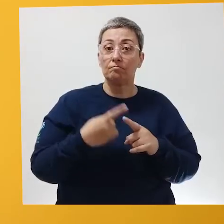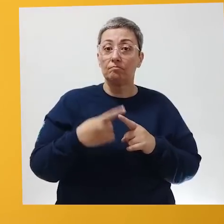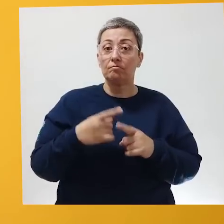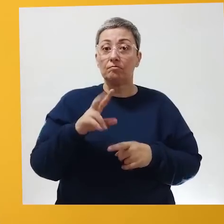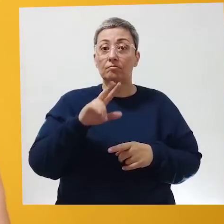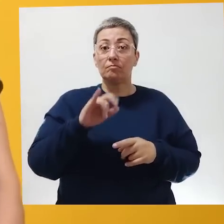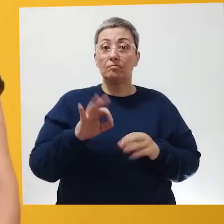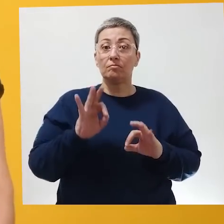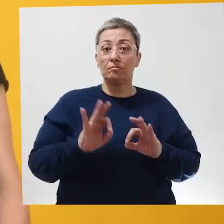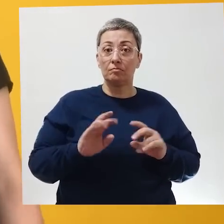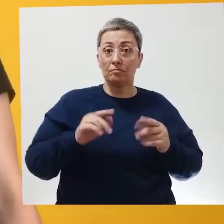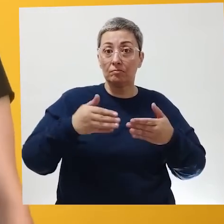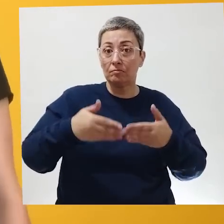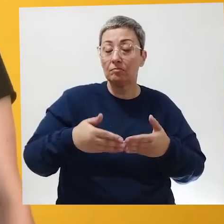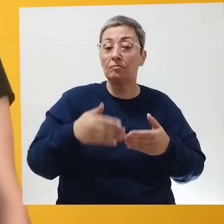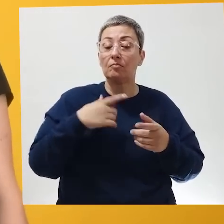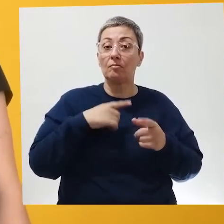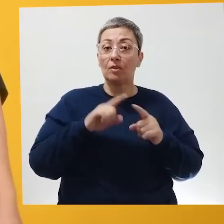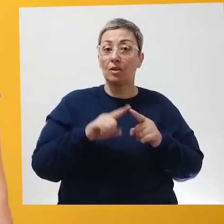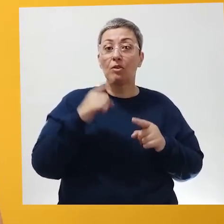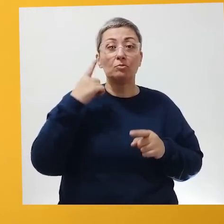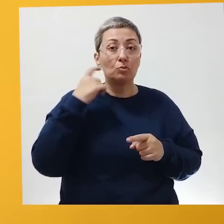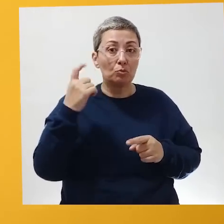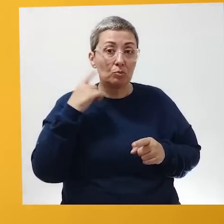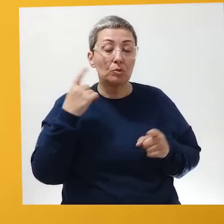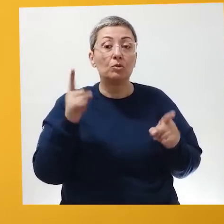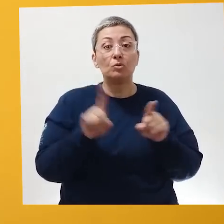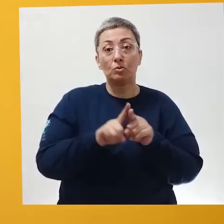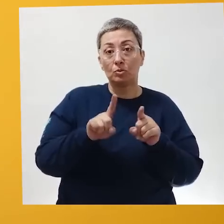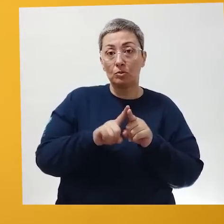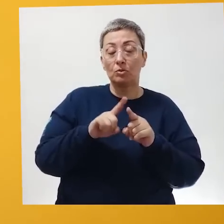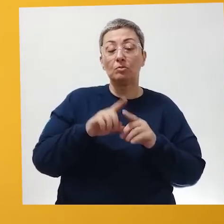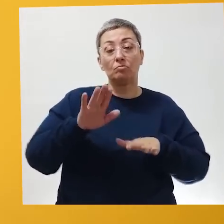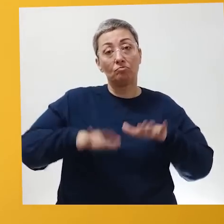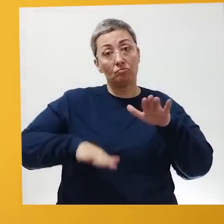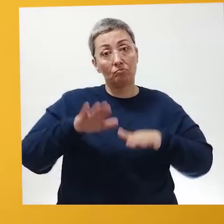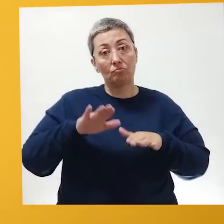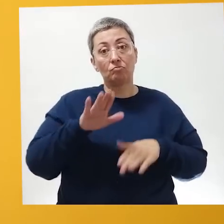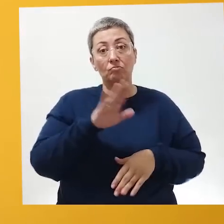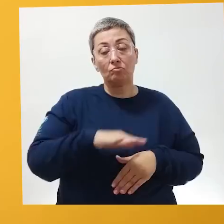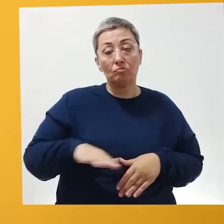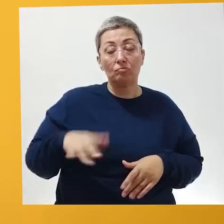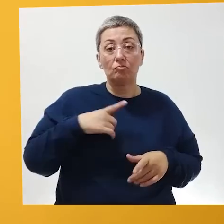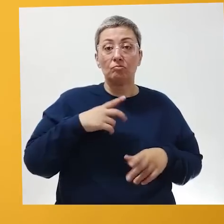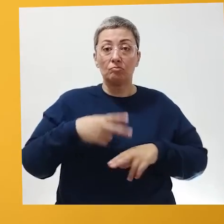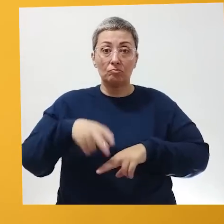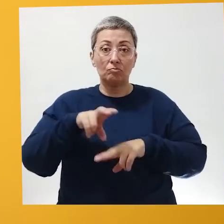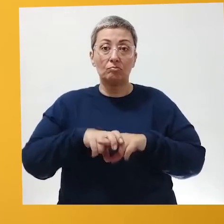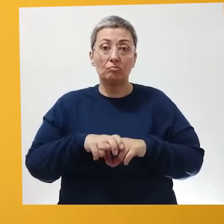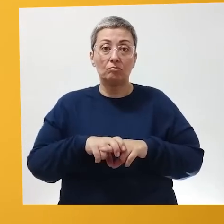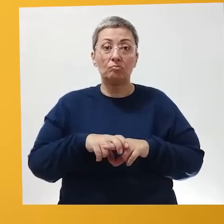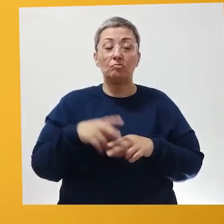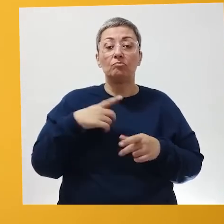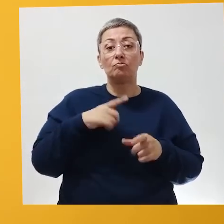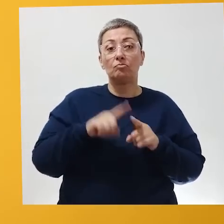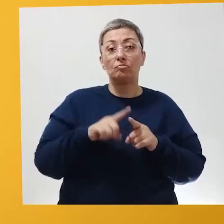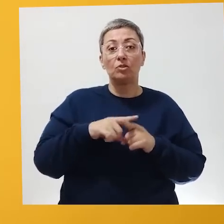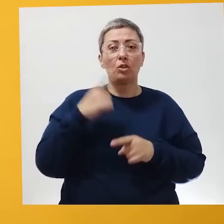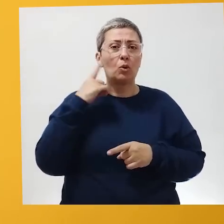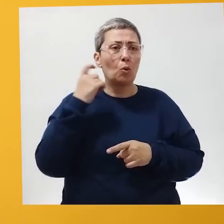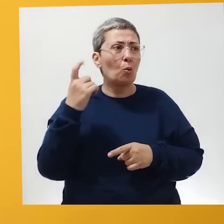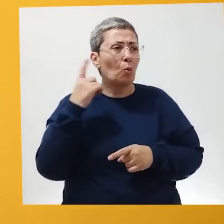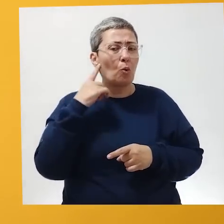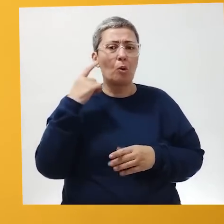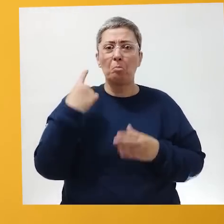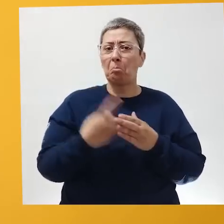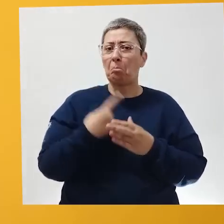nós trabalhamos não só a questão do barulho. Muitas vezes a criança está sentadinha, só ouvindo o barulho